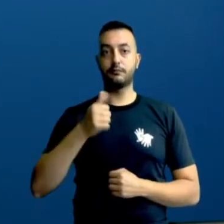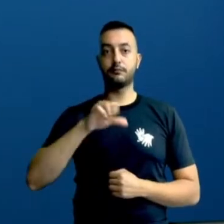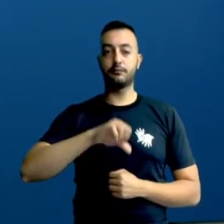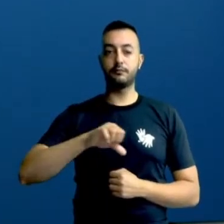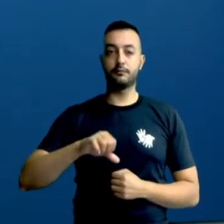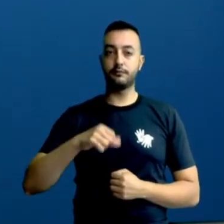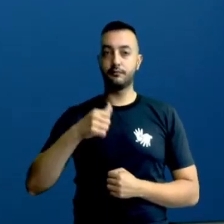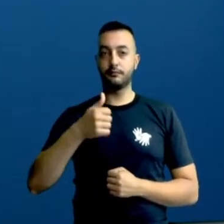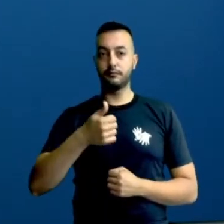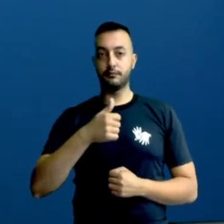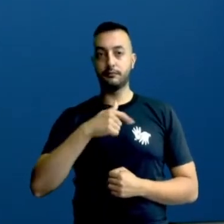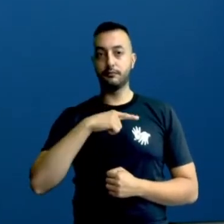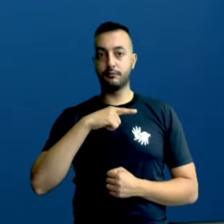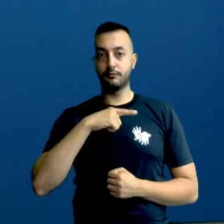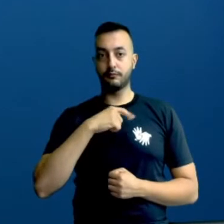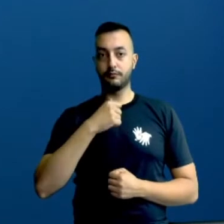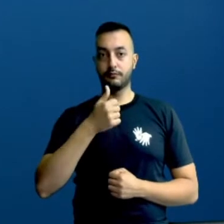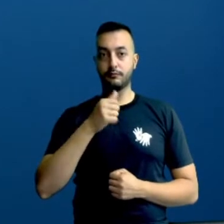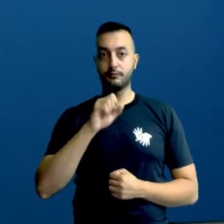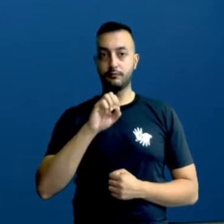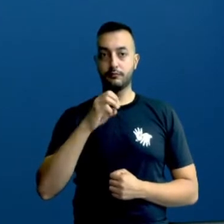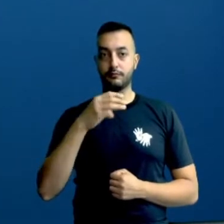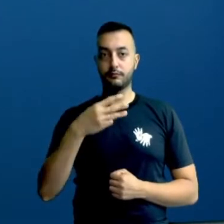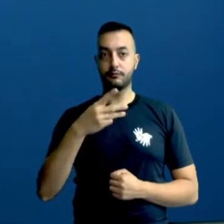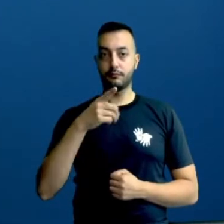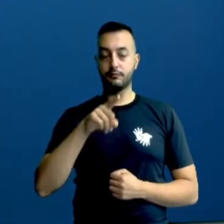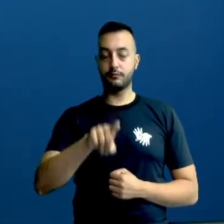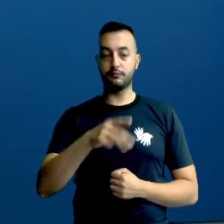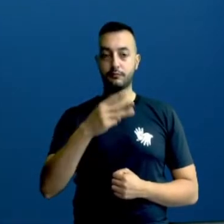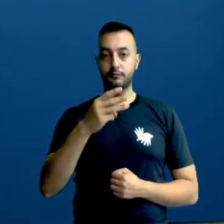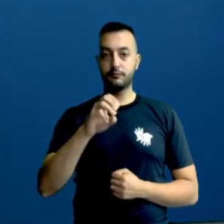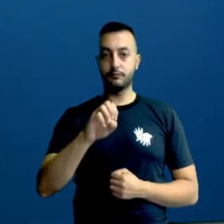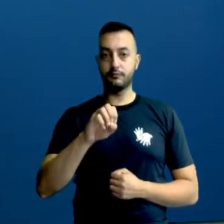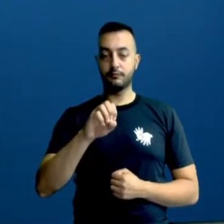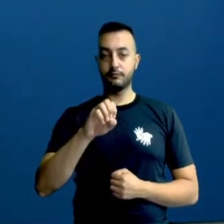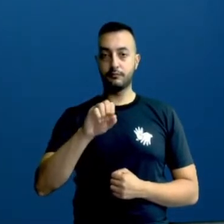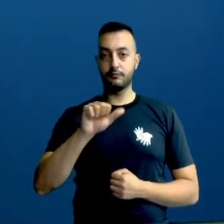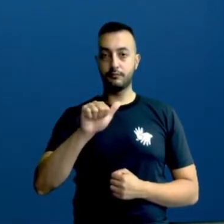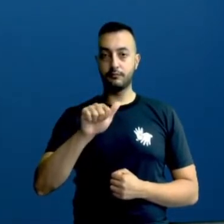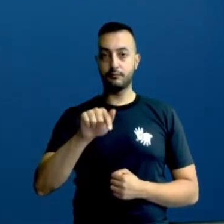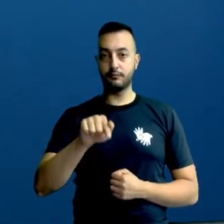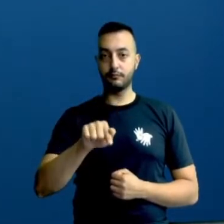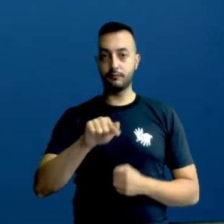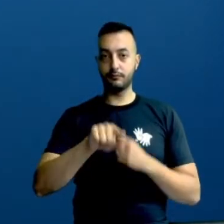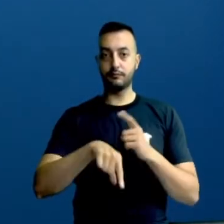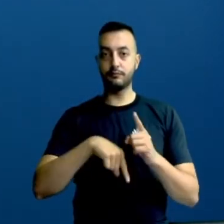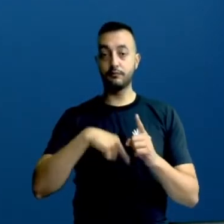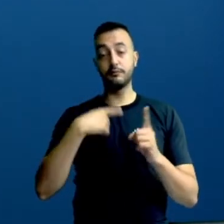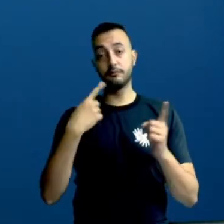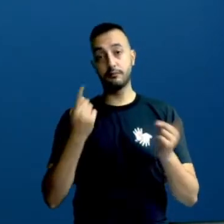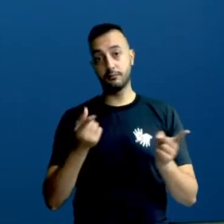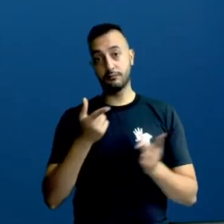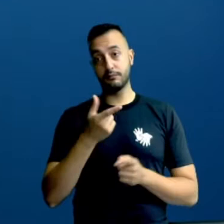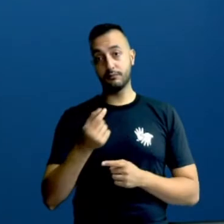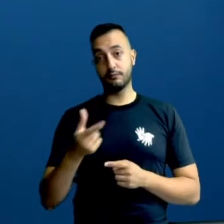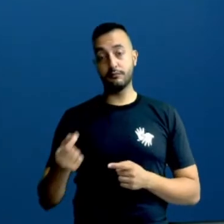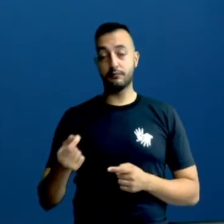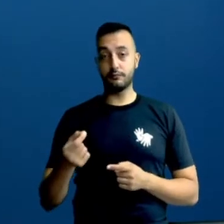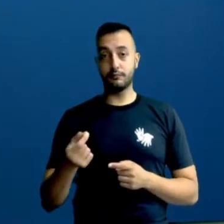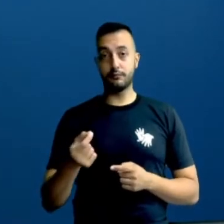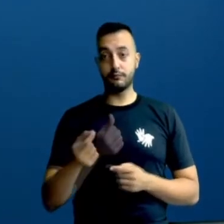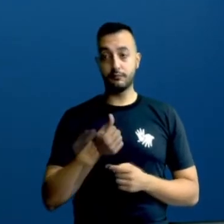1991 tinha 103.317, Mas em 2020,